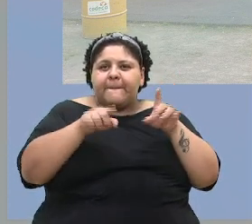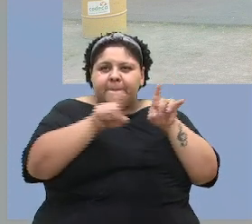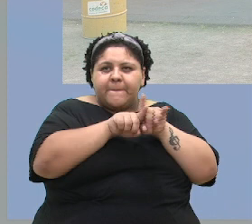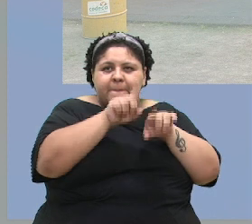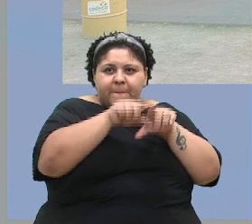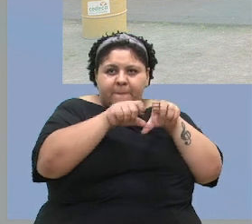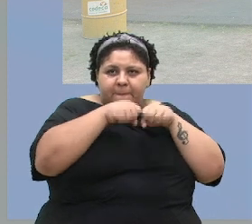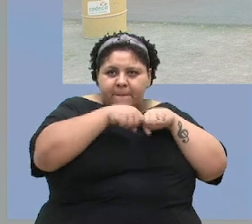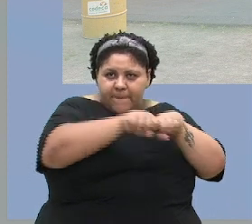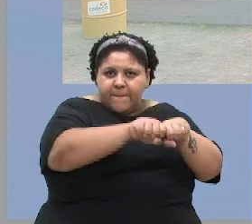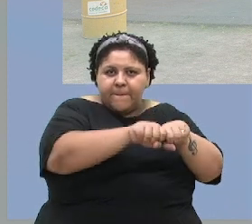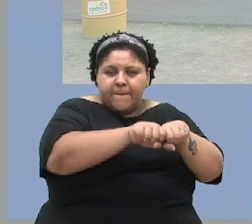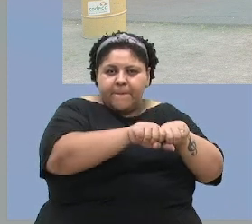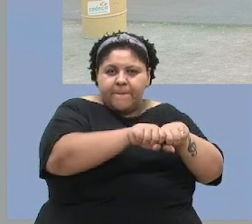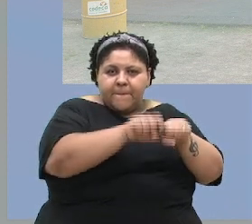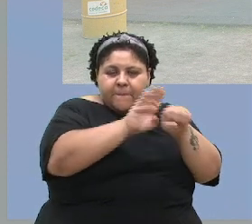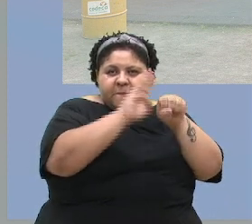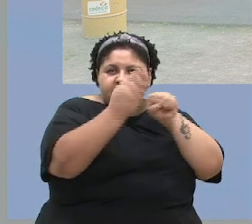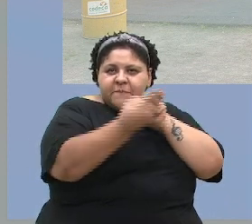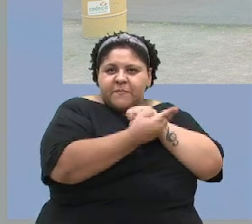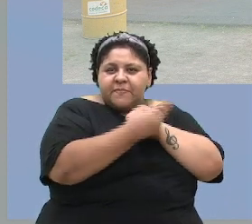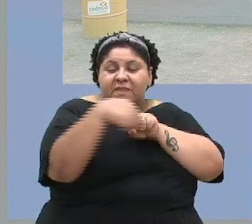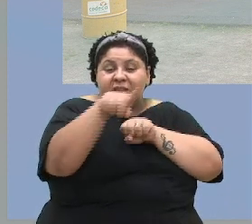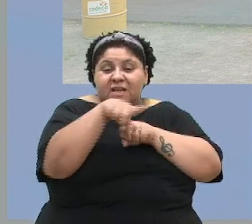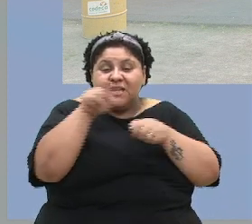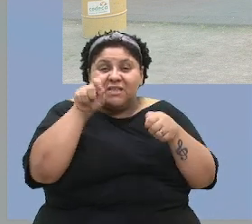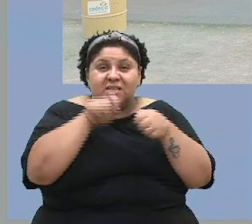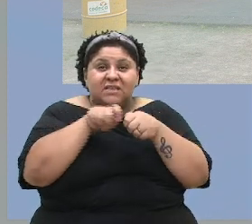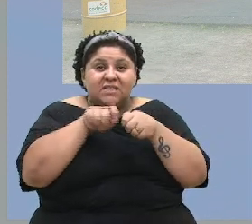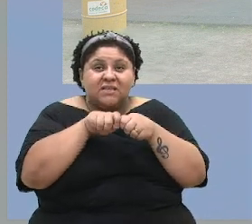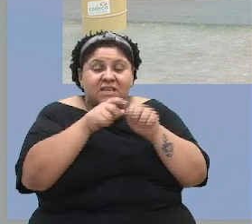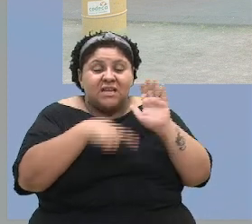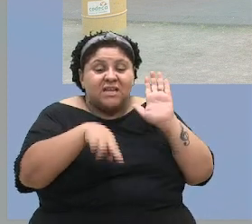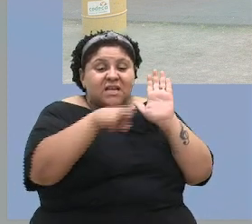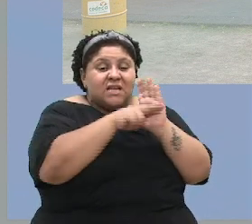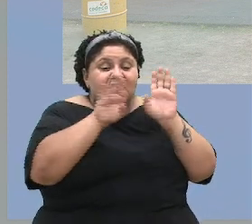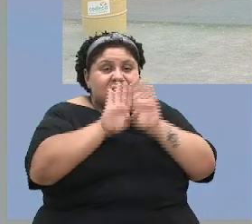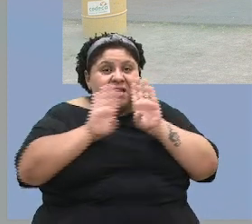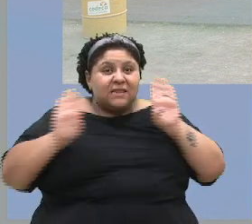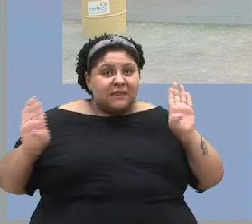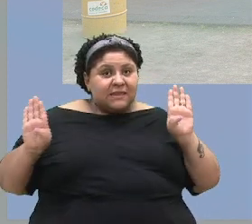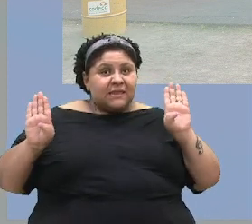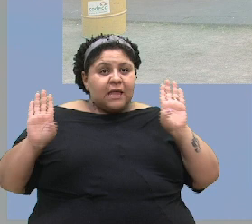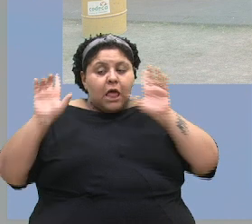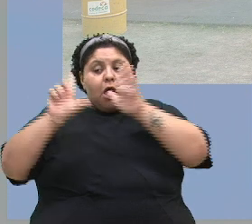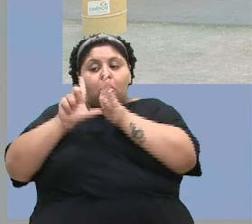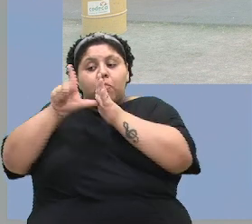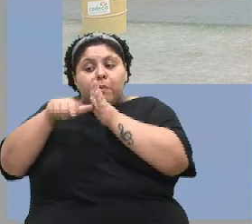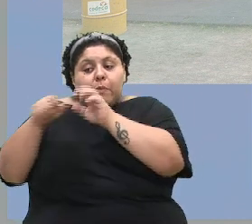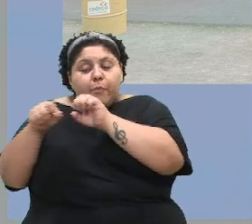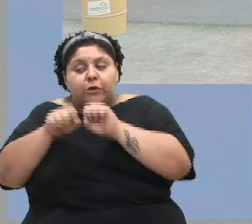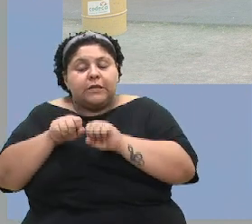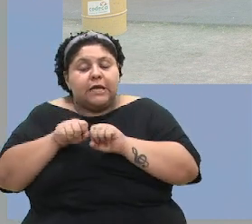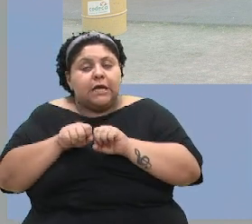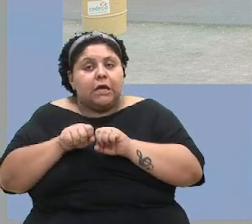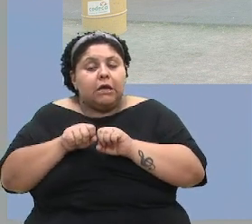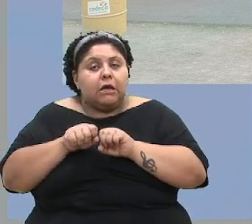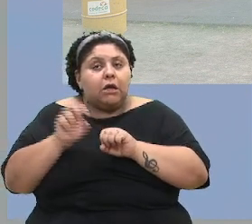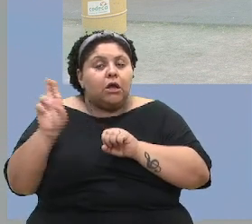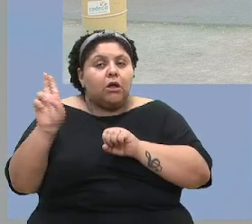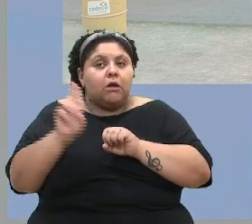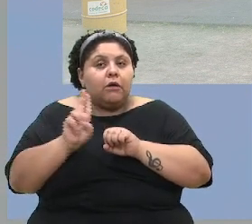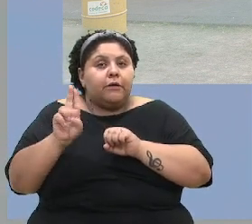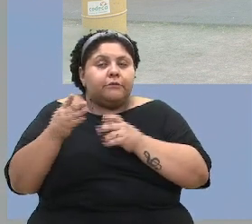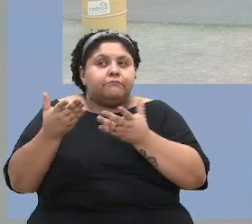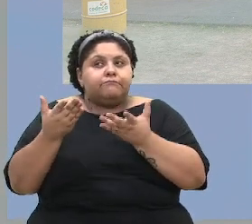que se estabeleceu no bairro, para a gente fazer a recuperação daquele muro, para depois poder chamar